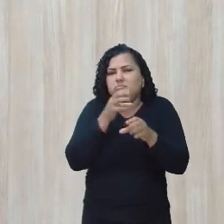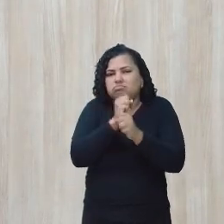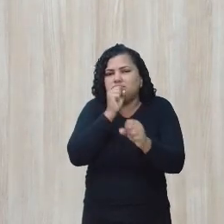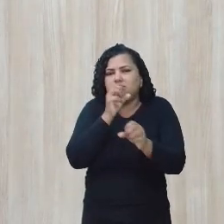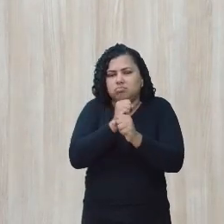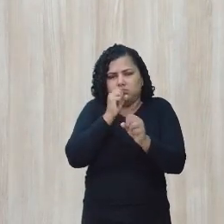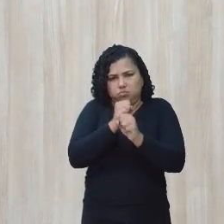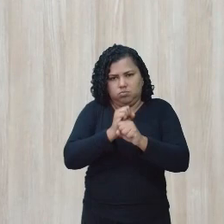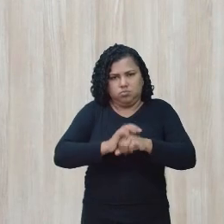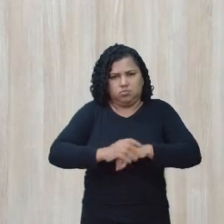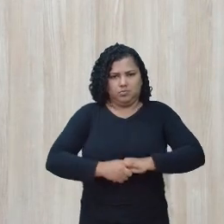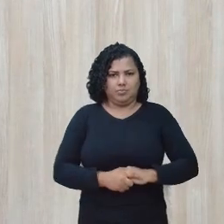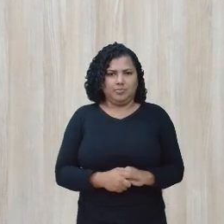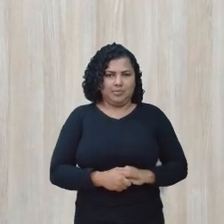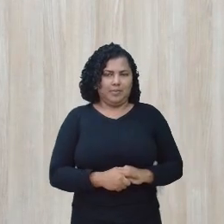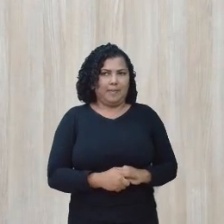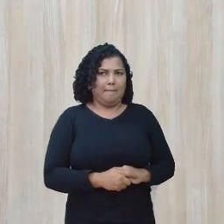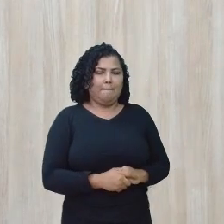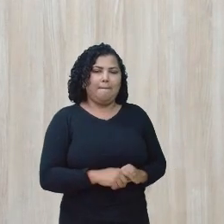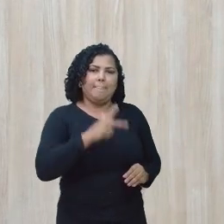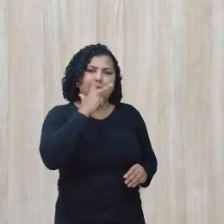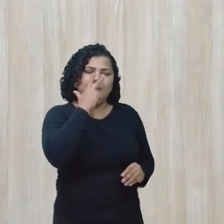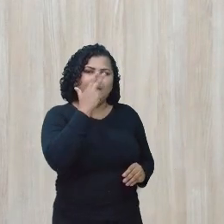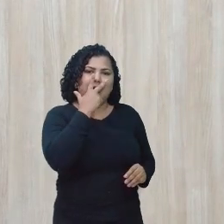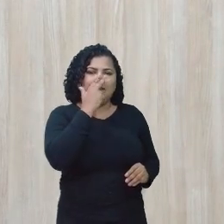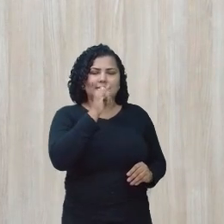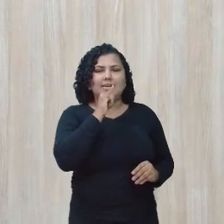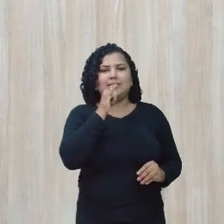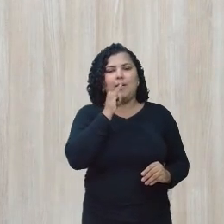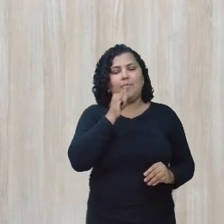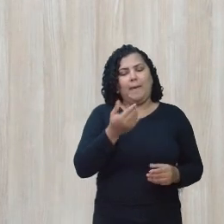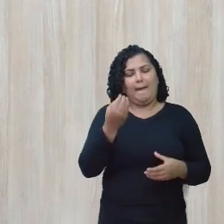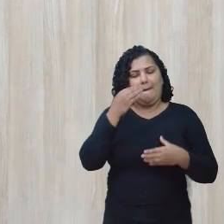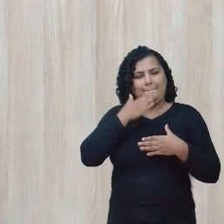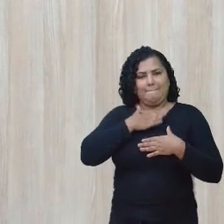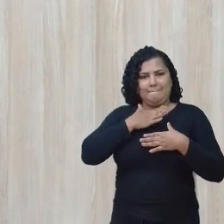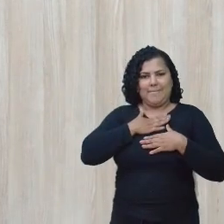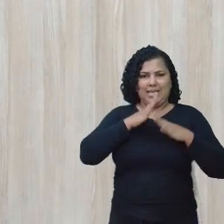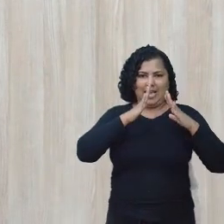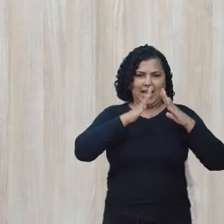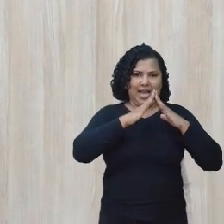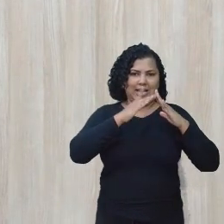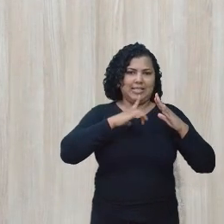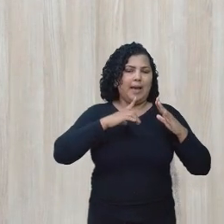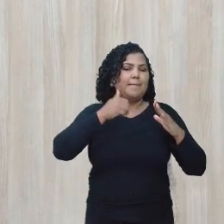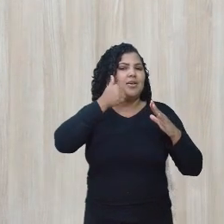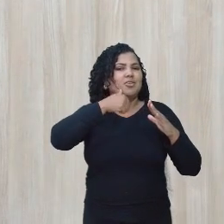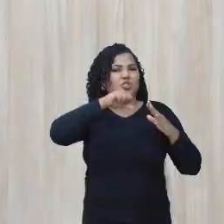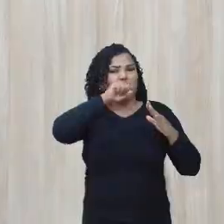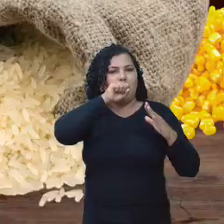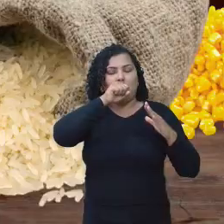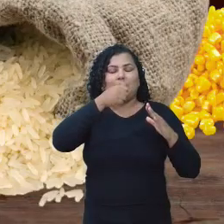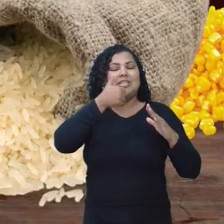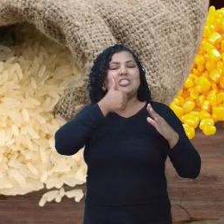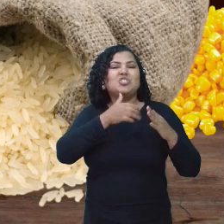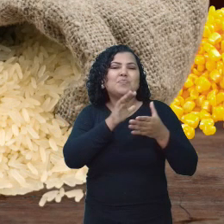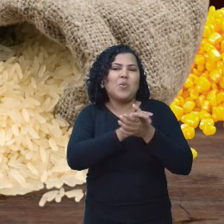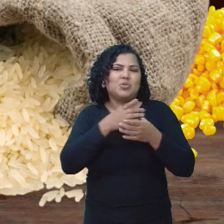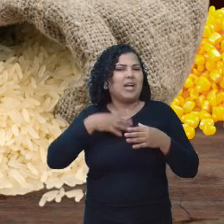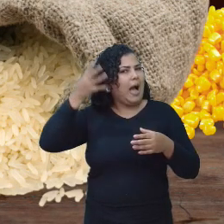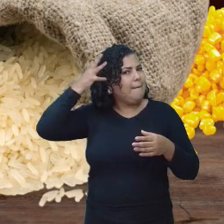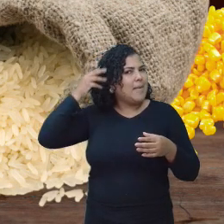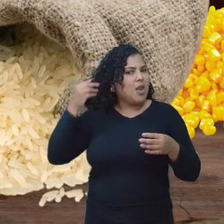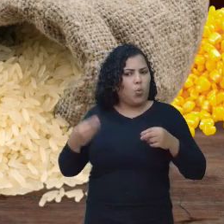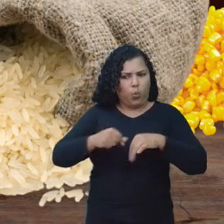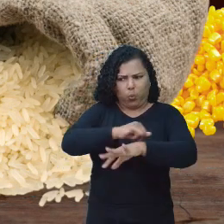todo canto. É igual os cabelos da minha esposa dentro de casa, todo canto. Ó, continuando aqui, temos assim, ó, temos